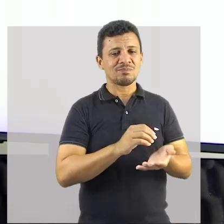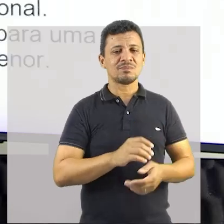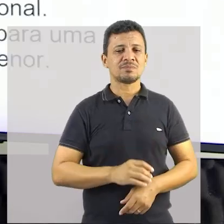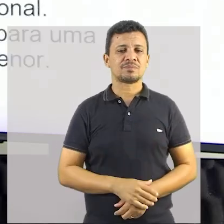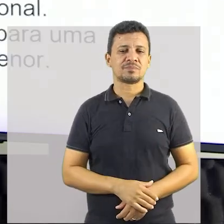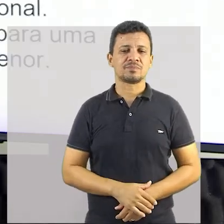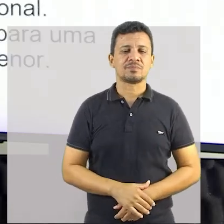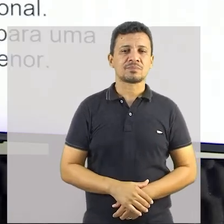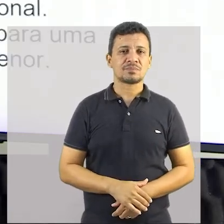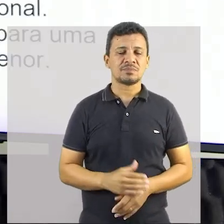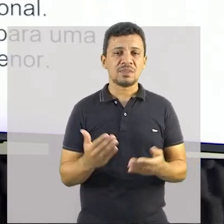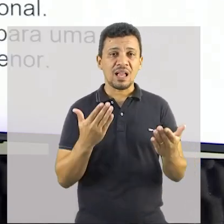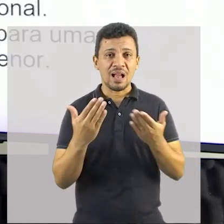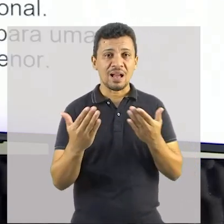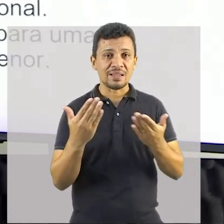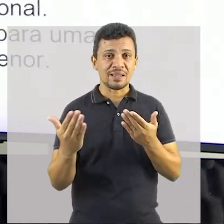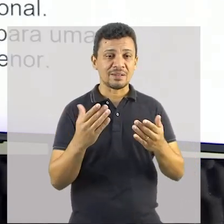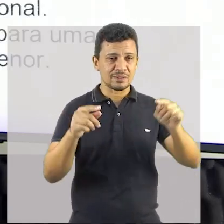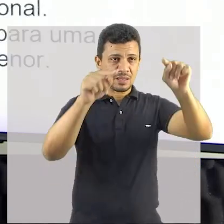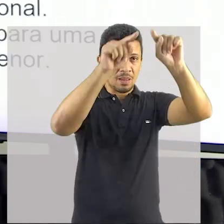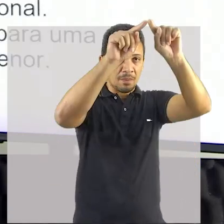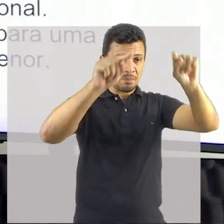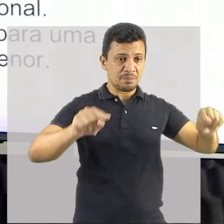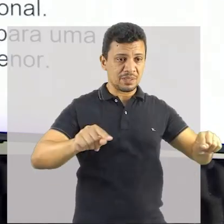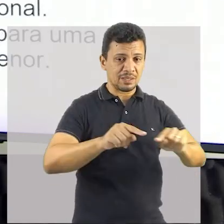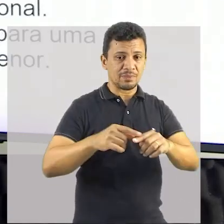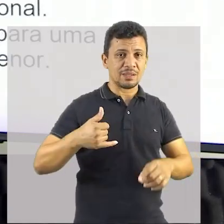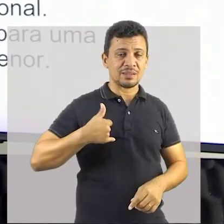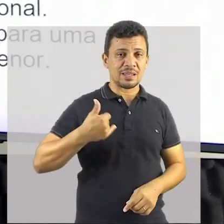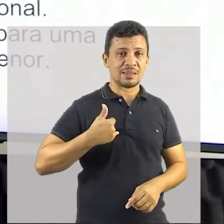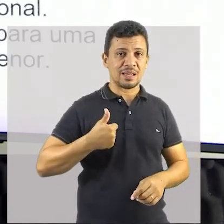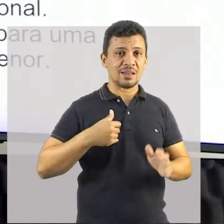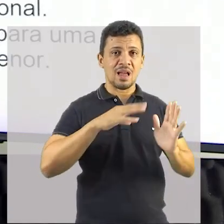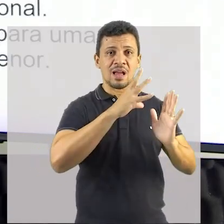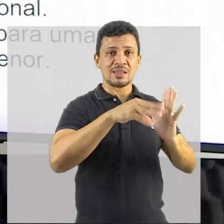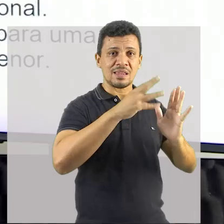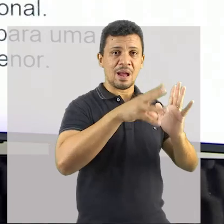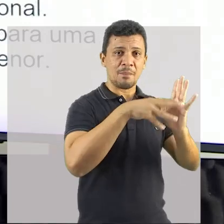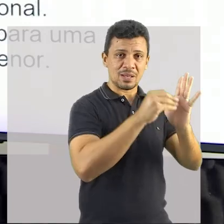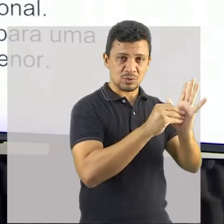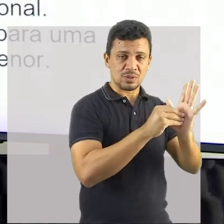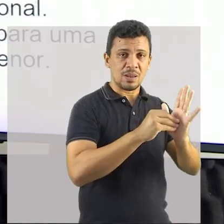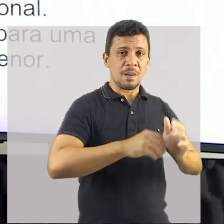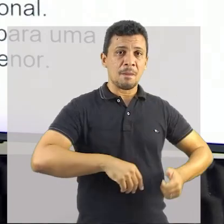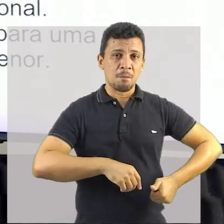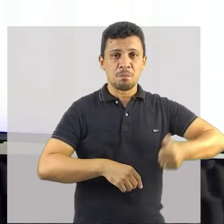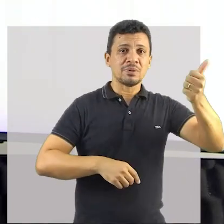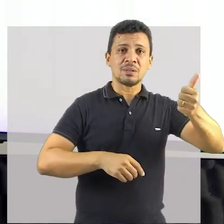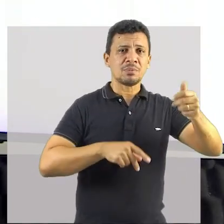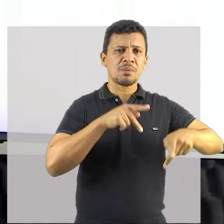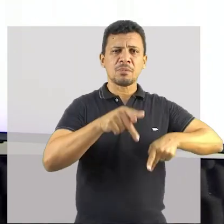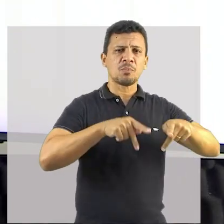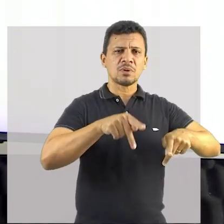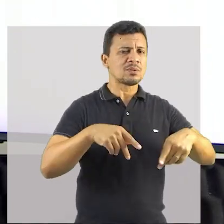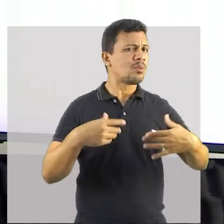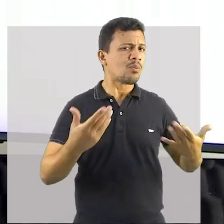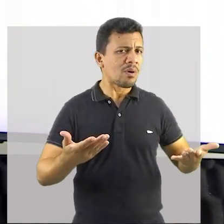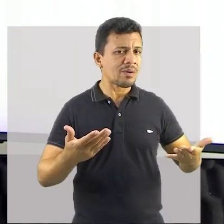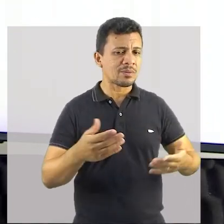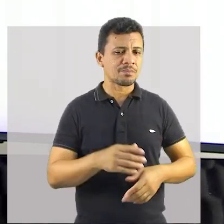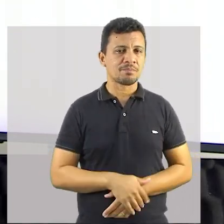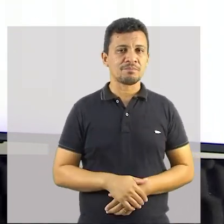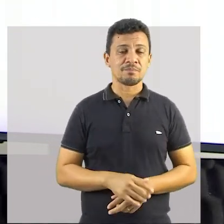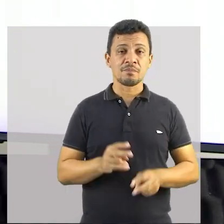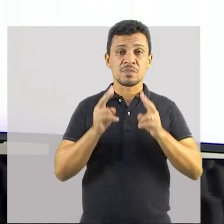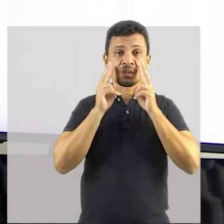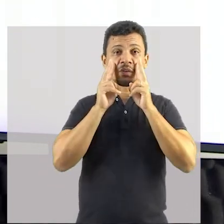fazer. Aí ele diz, ó, a análise da pirâmide etária da Amazônia Legal revela o predomínio da população. Bem, olhando